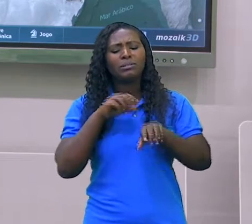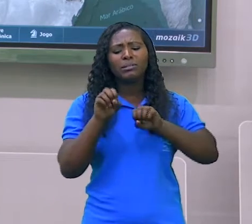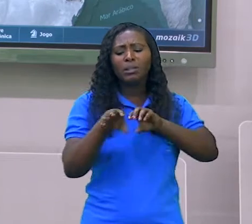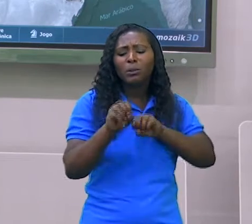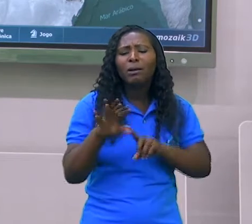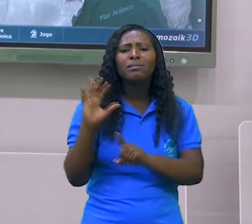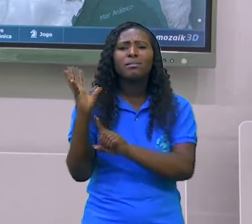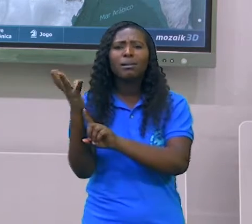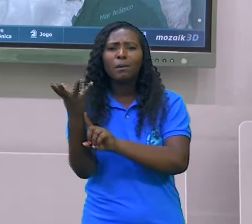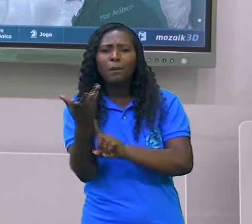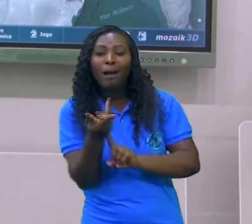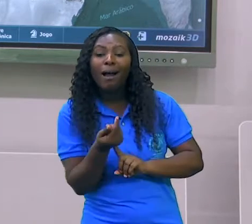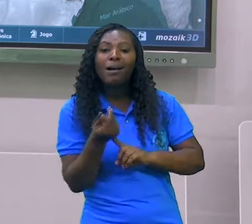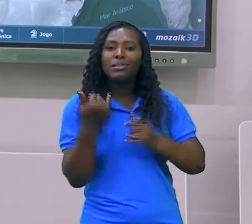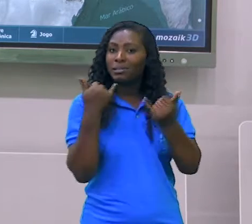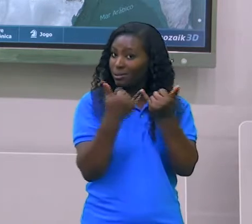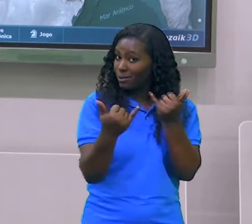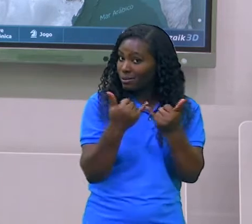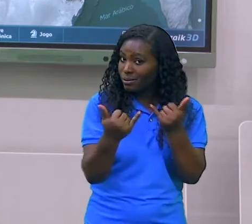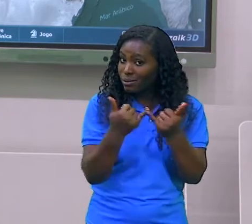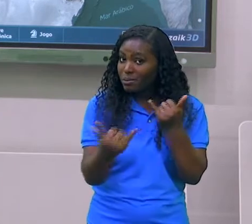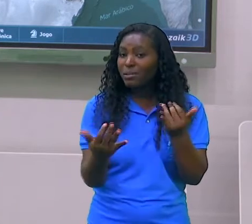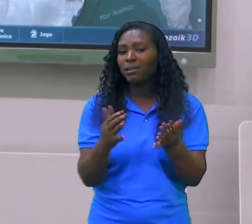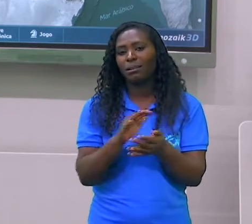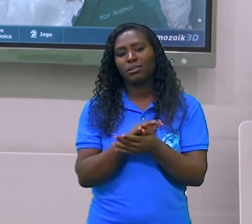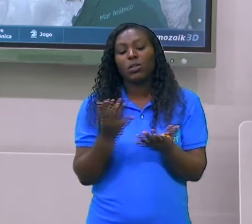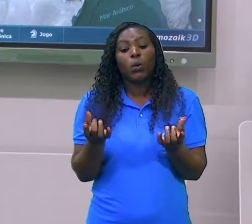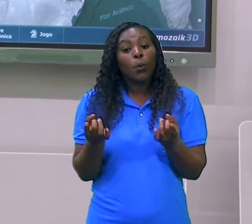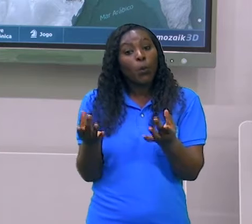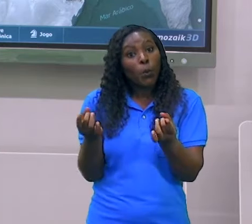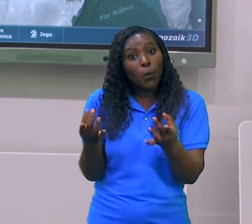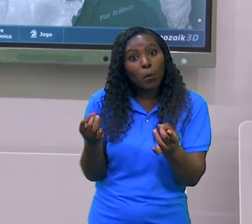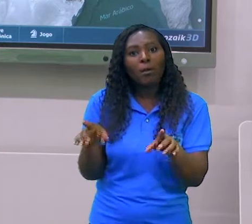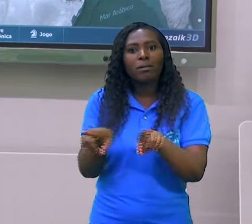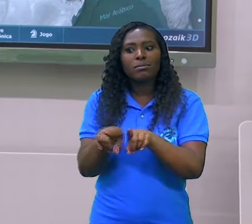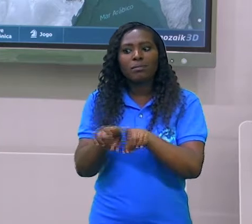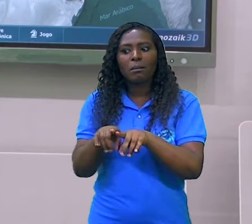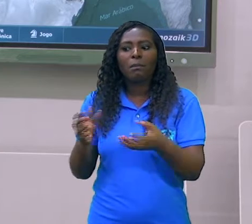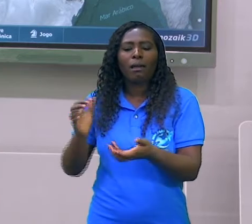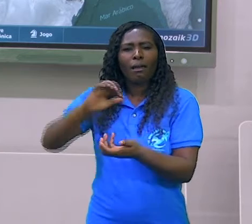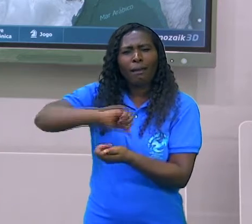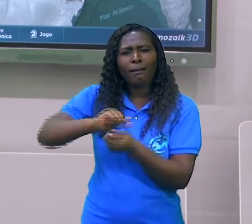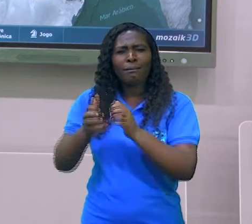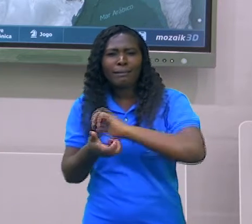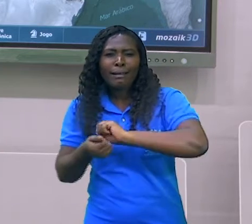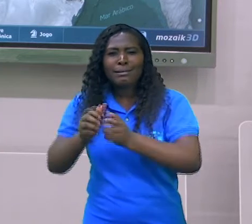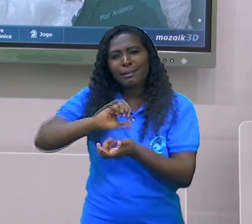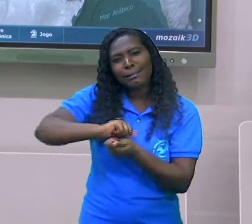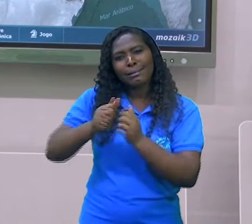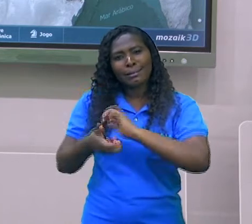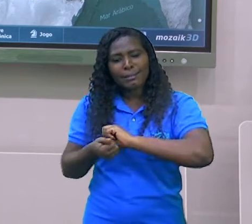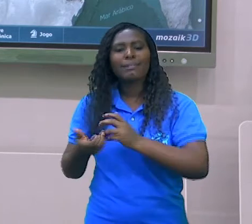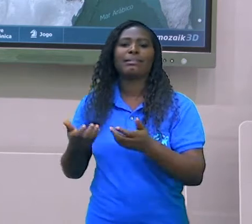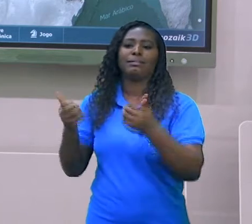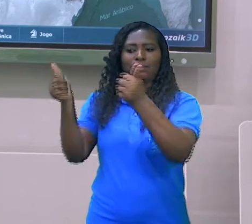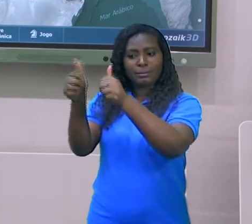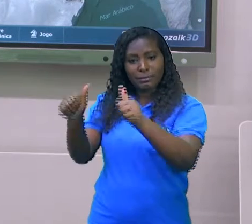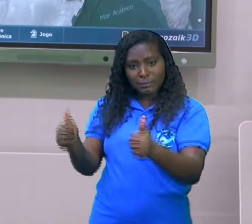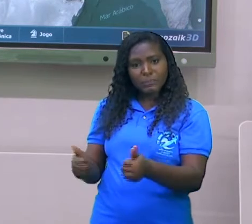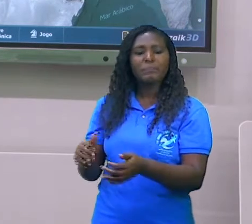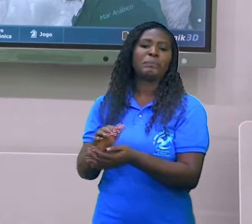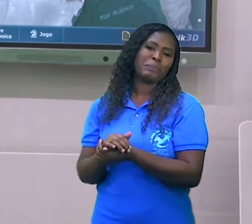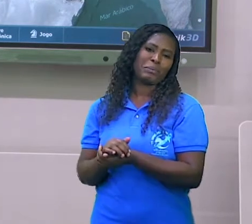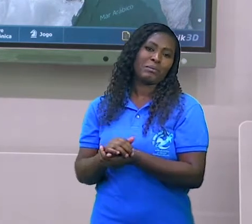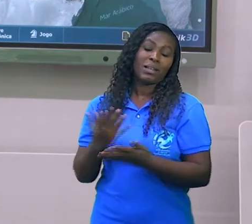artesanato, do comércio e da escultura. Vamos ver como que era o Império,